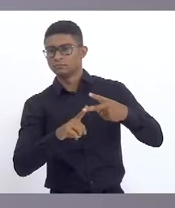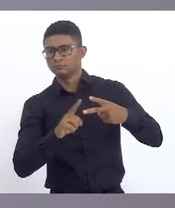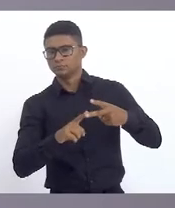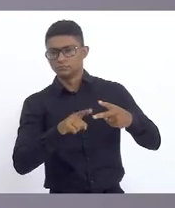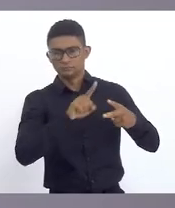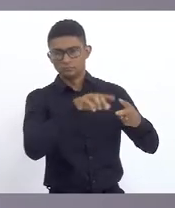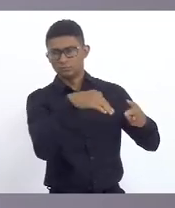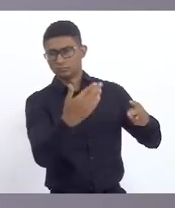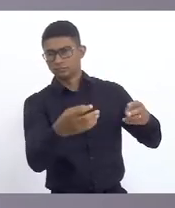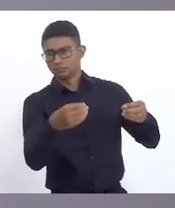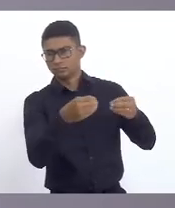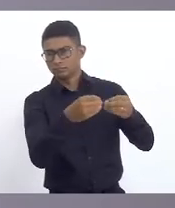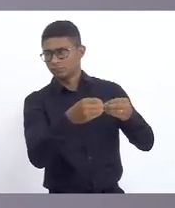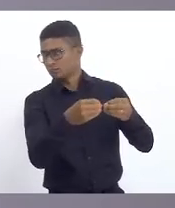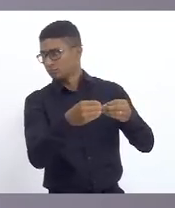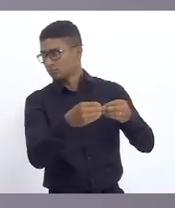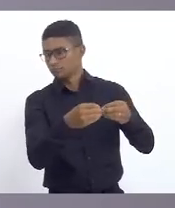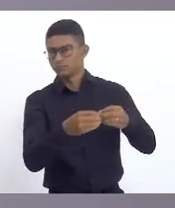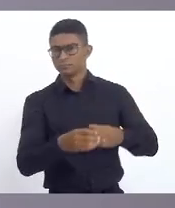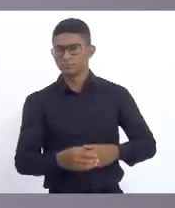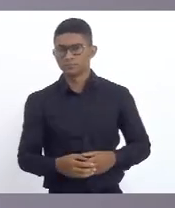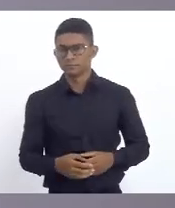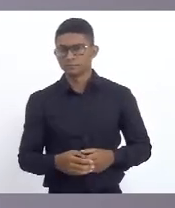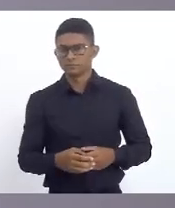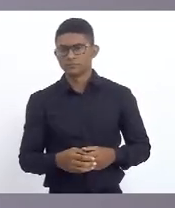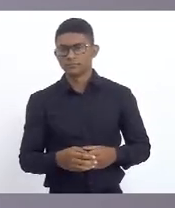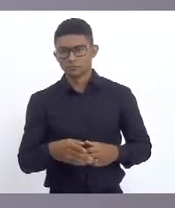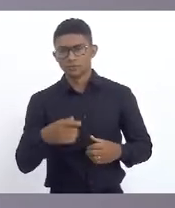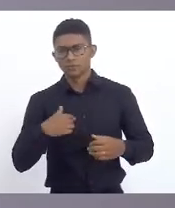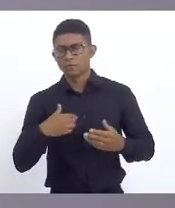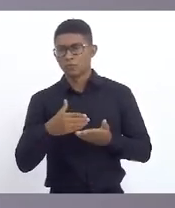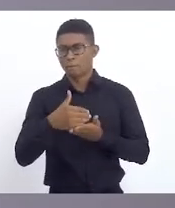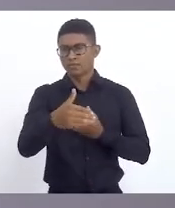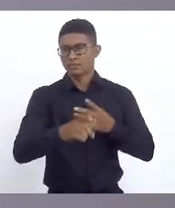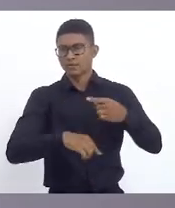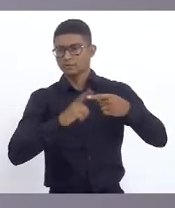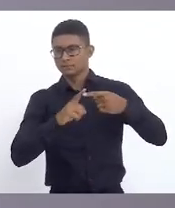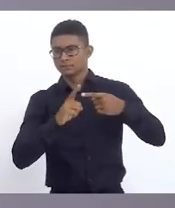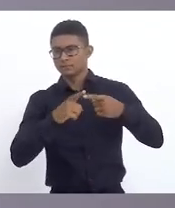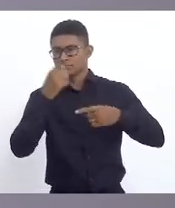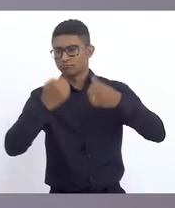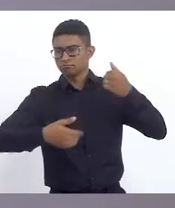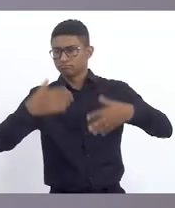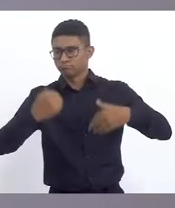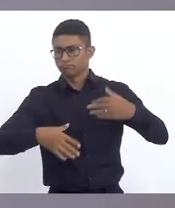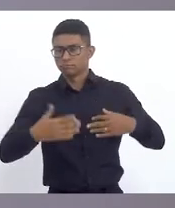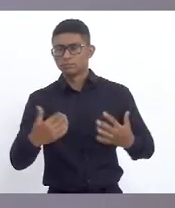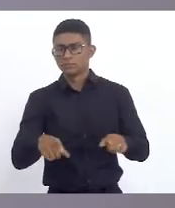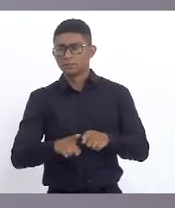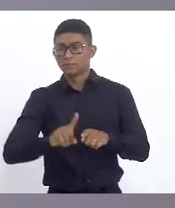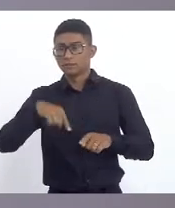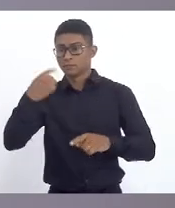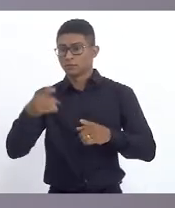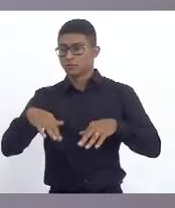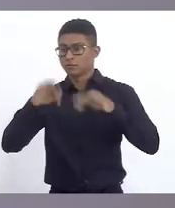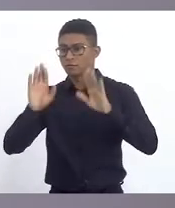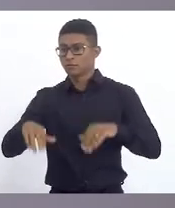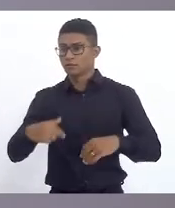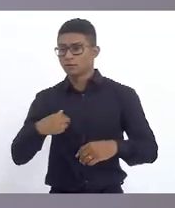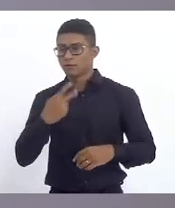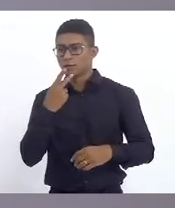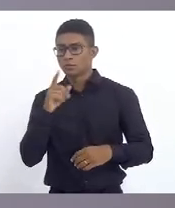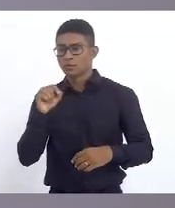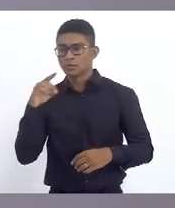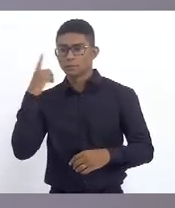iniciar pela modernização do complexo do Guandu, depois eu vou para a nova estação também do Guandu e vou falar também no final, o deputado